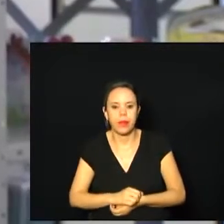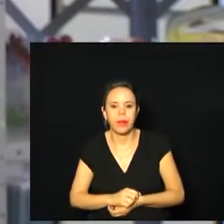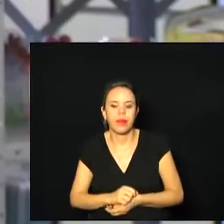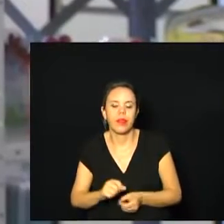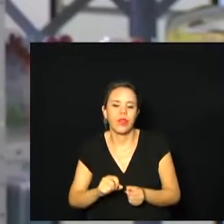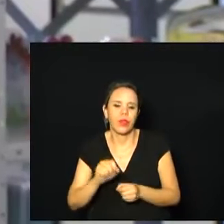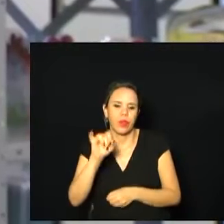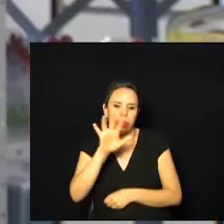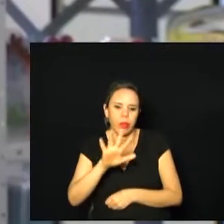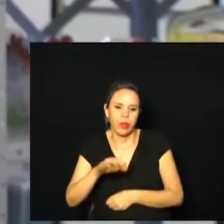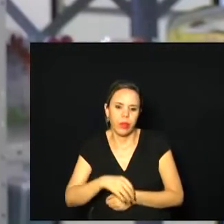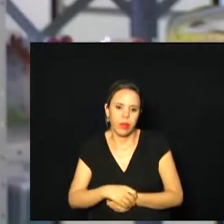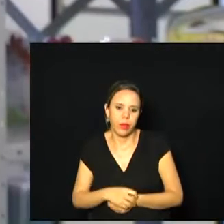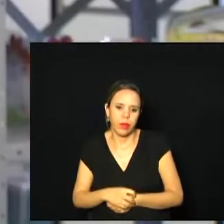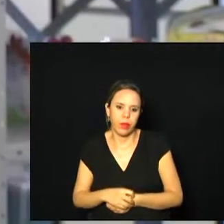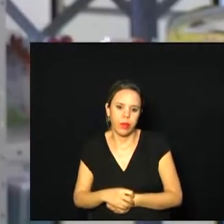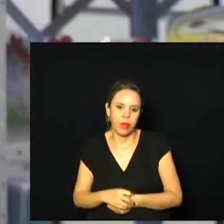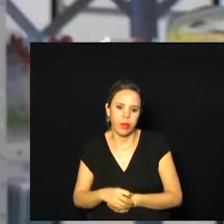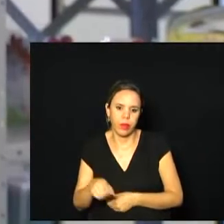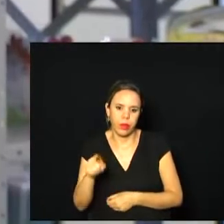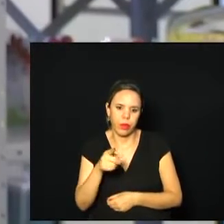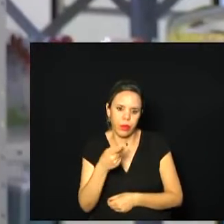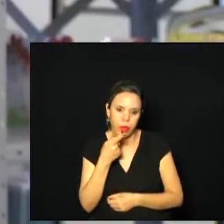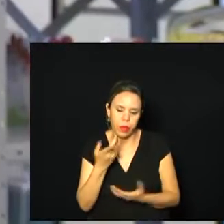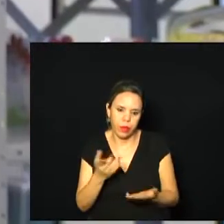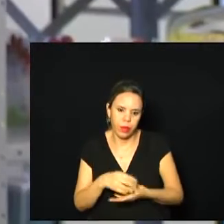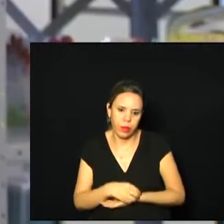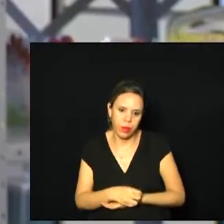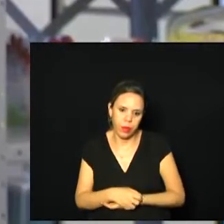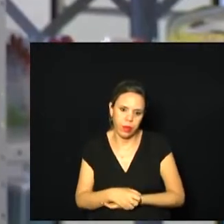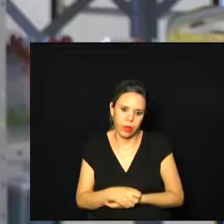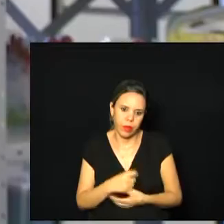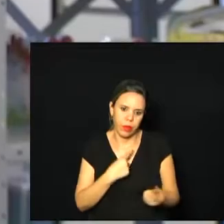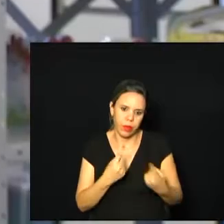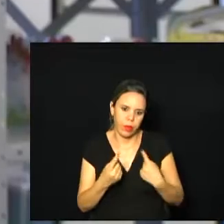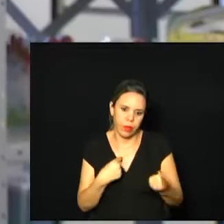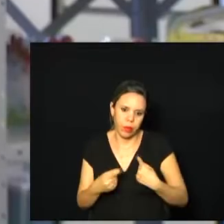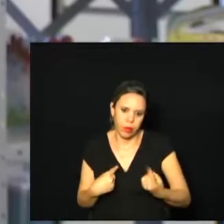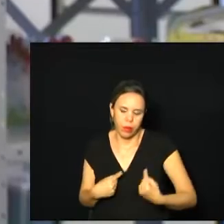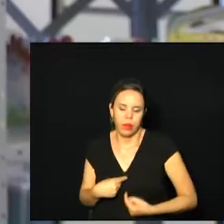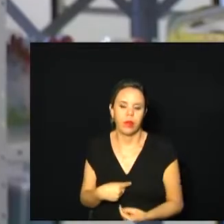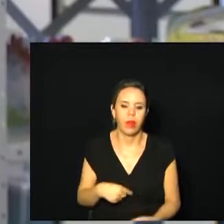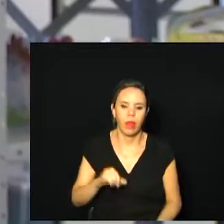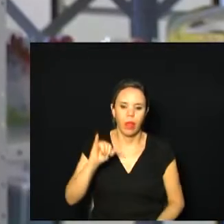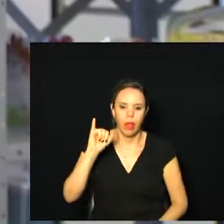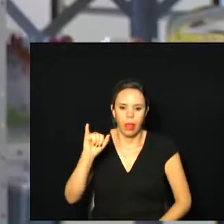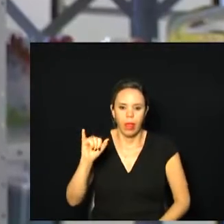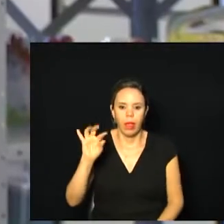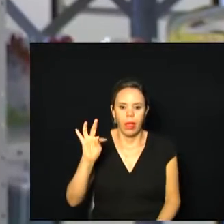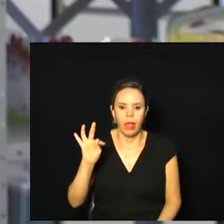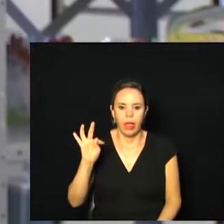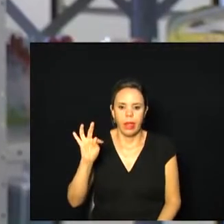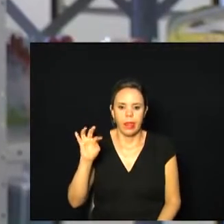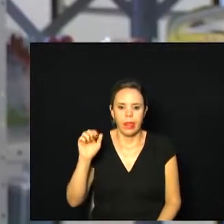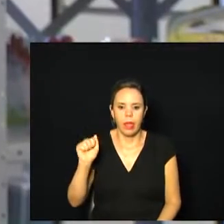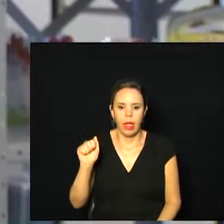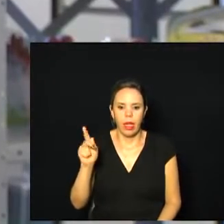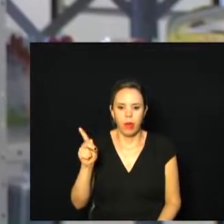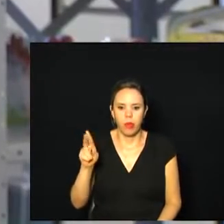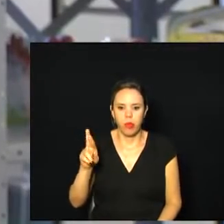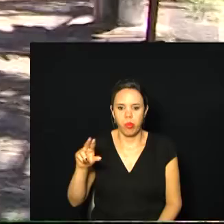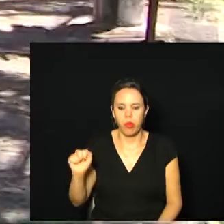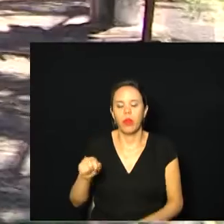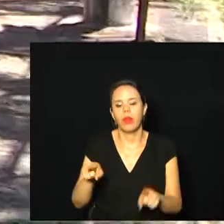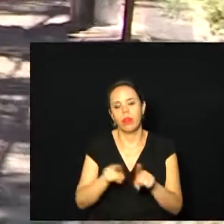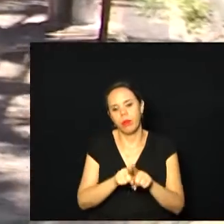algumas imagens. Você citou aí a Avenida Barão de Itapura, a Avenida Brasil, que são